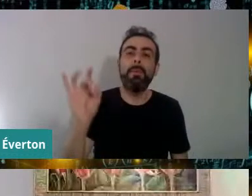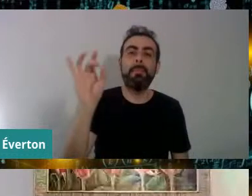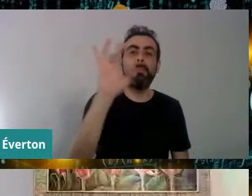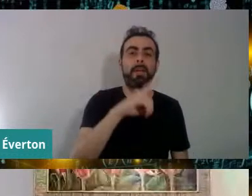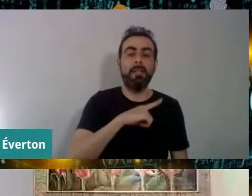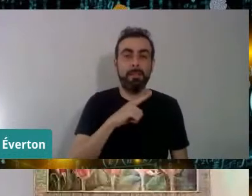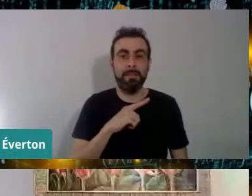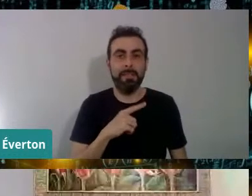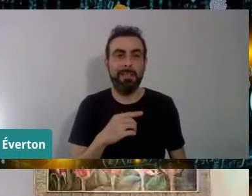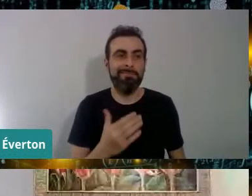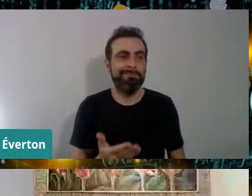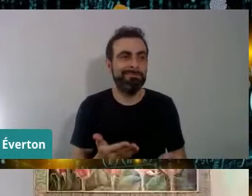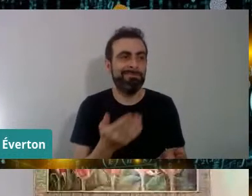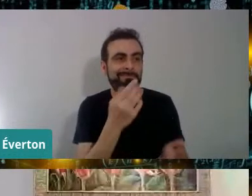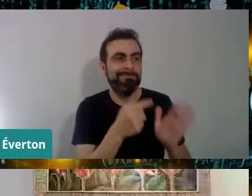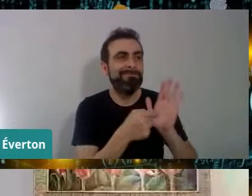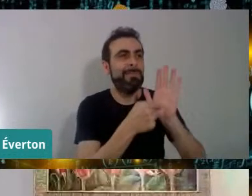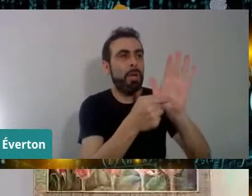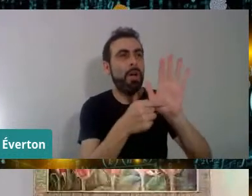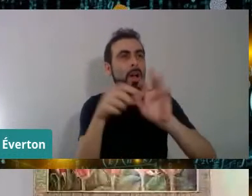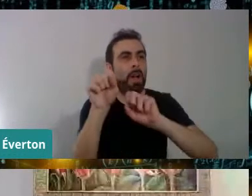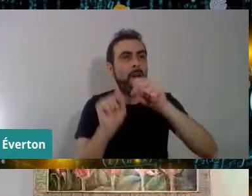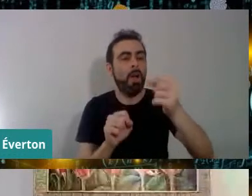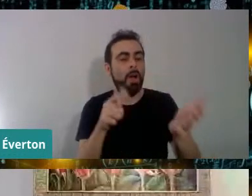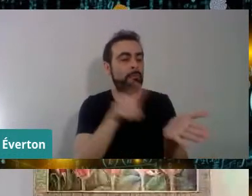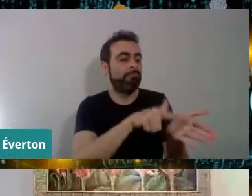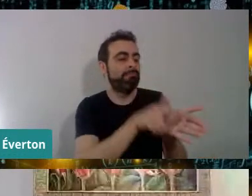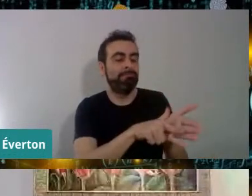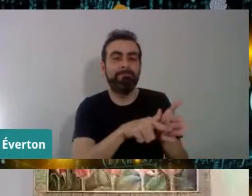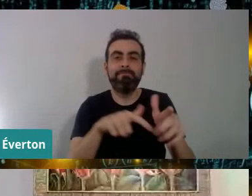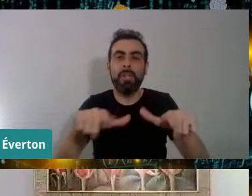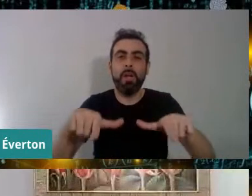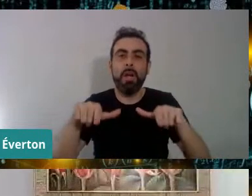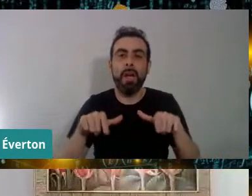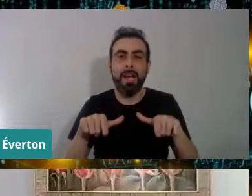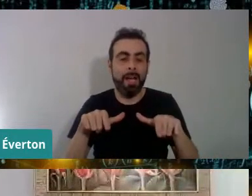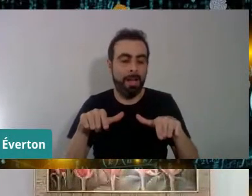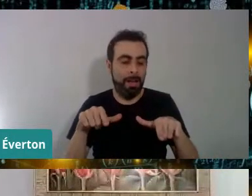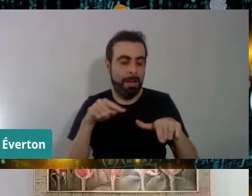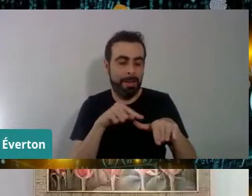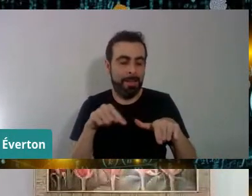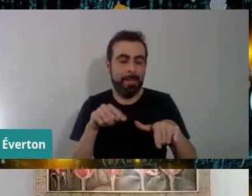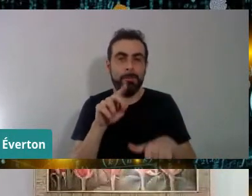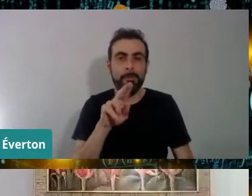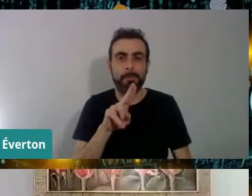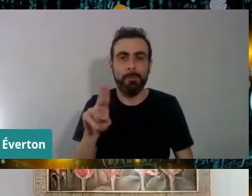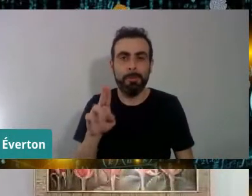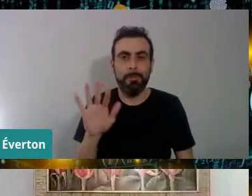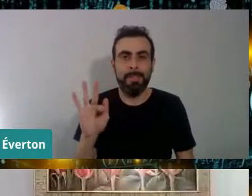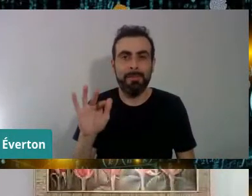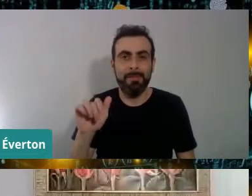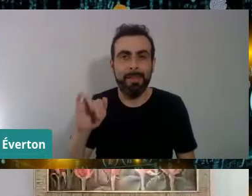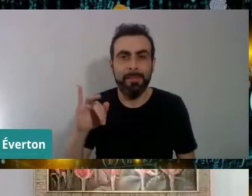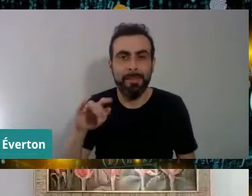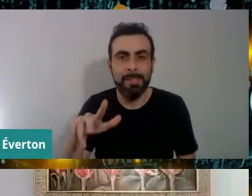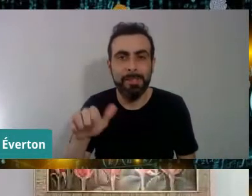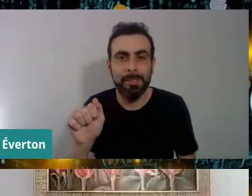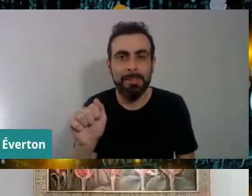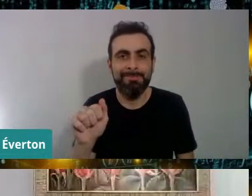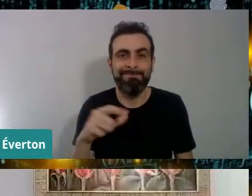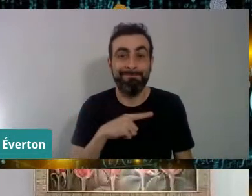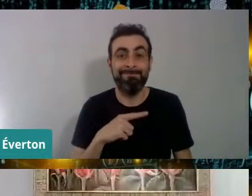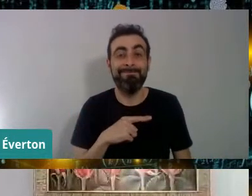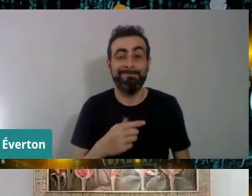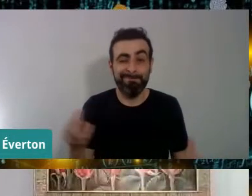nome da Fafija no seu diploma e que estão realizando um trabalho exemplar, né? Nas escolas